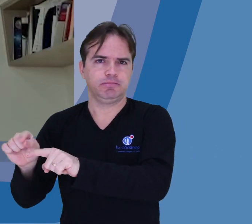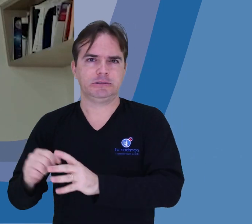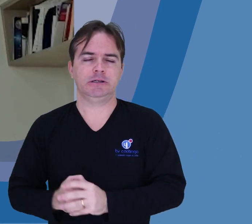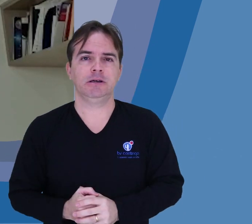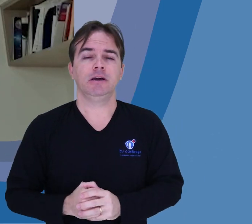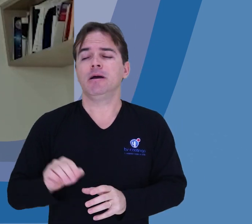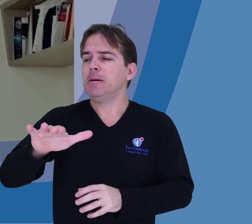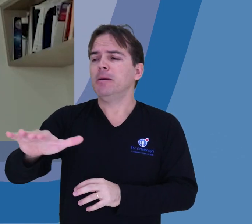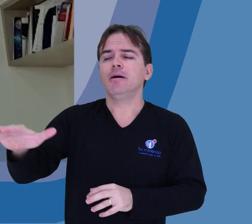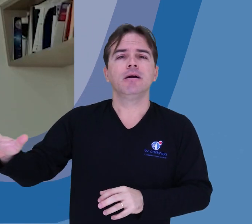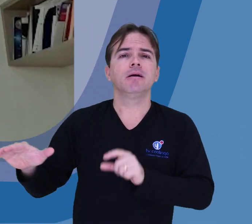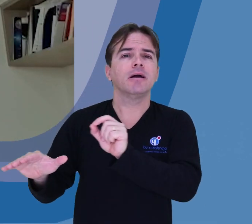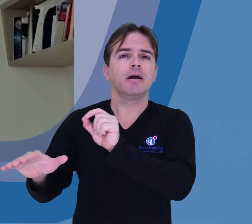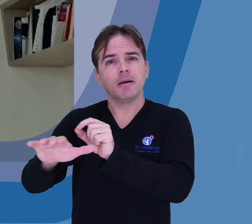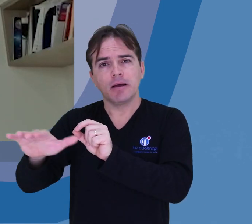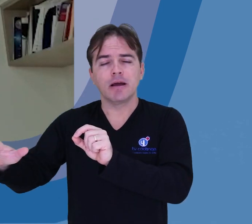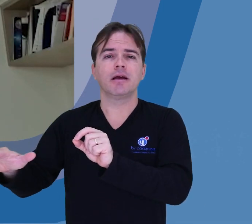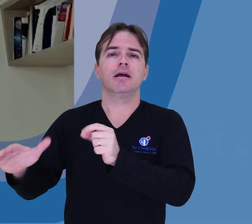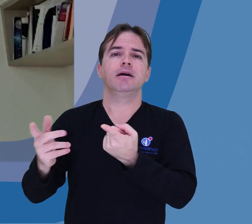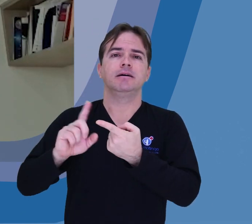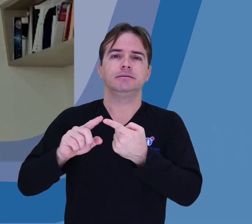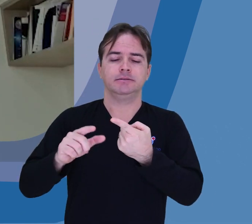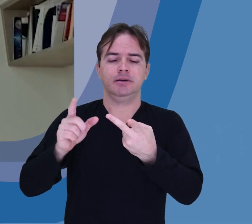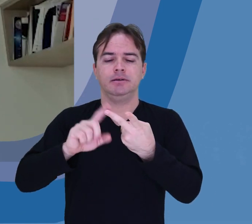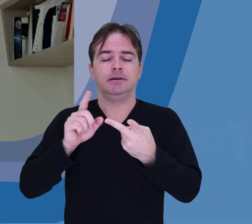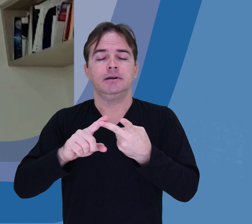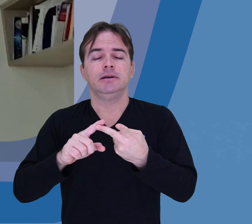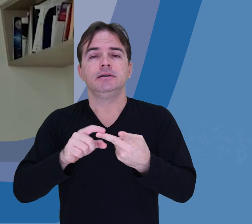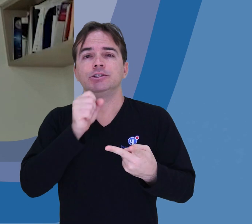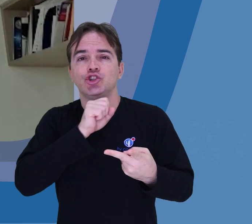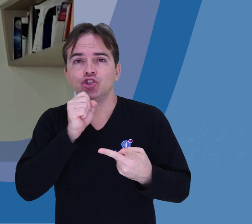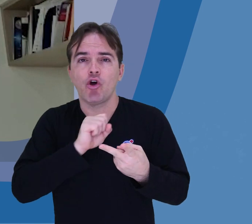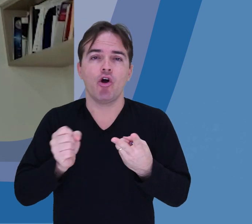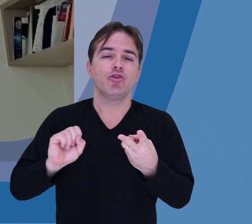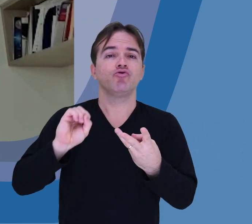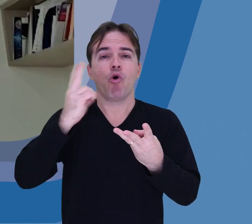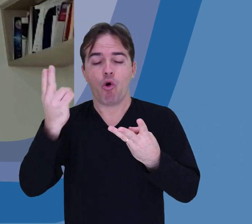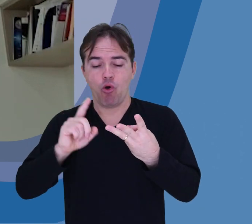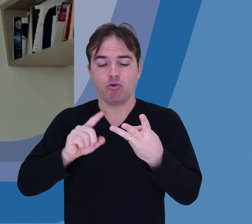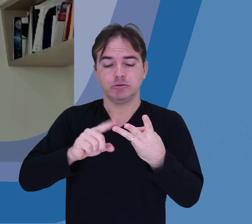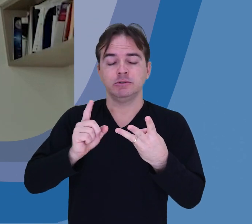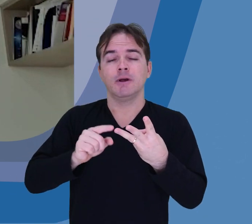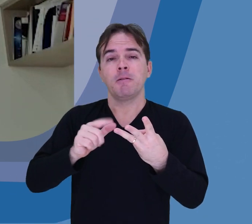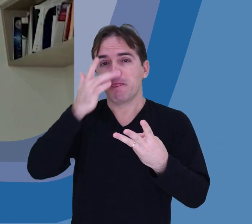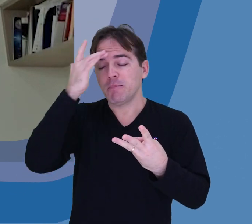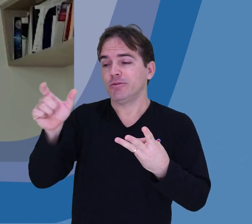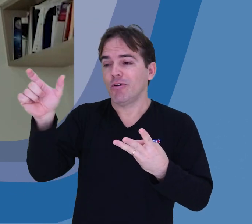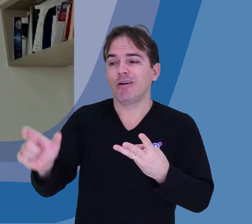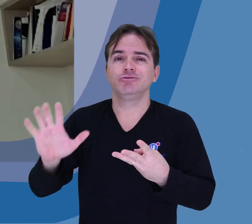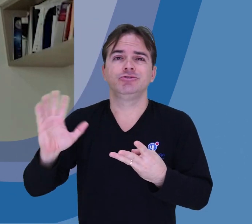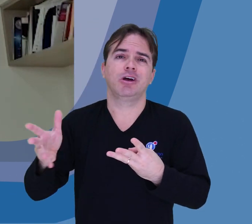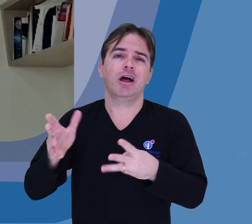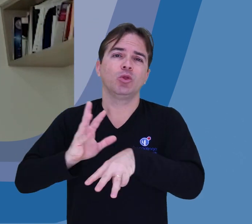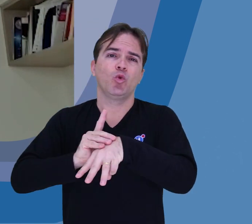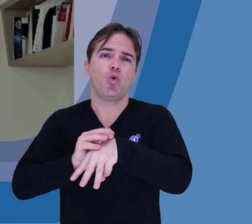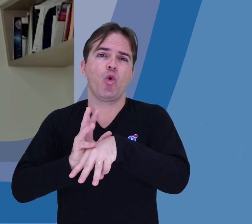são crianças né os idosos e pacientes que têm já alguma doença respiratória né por exemplo quem